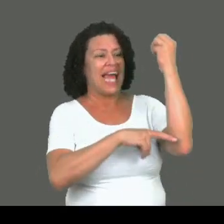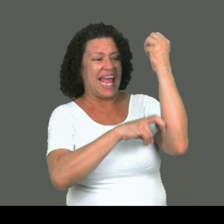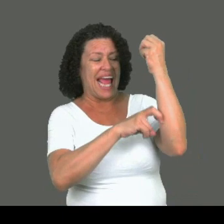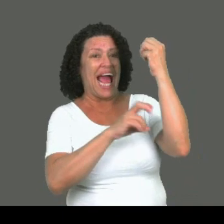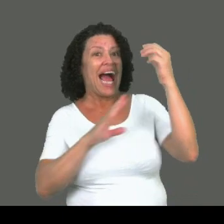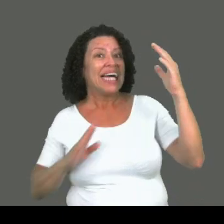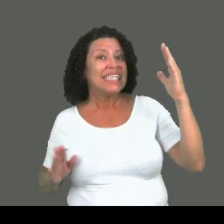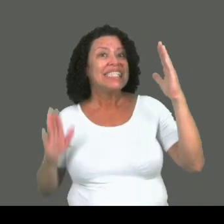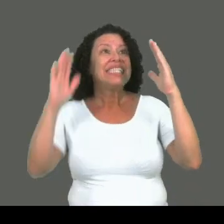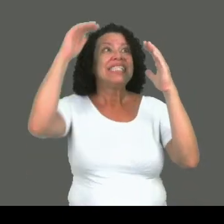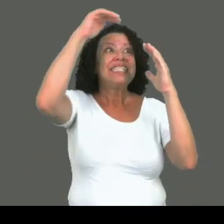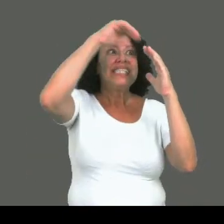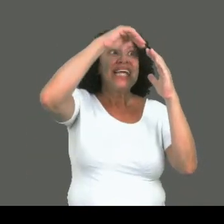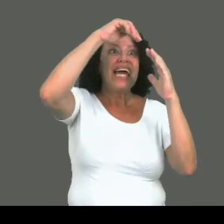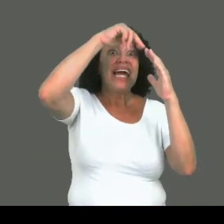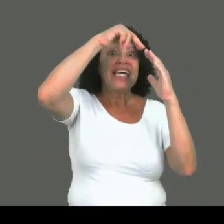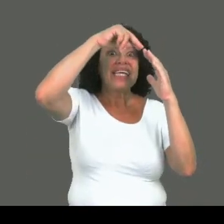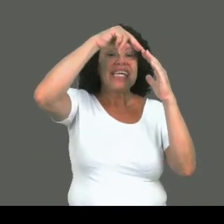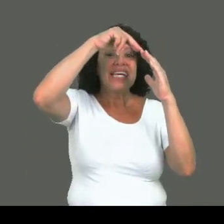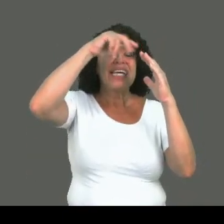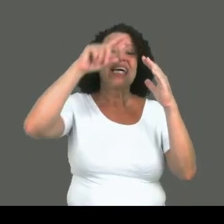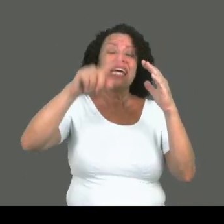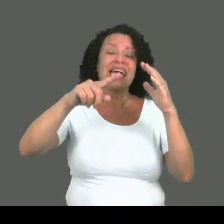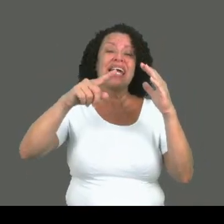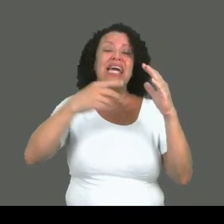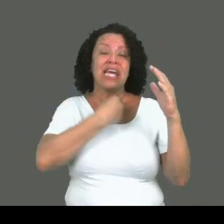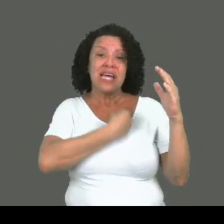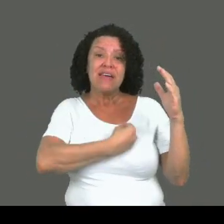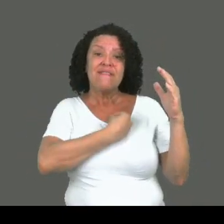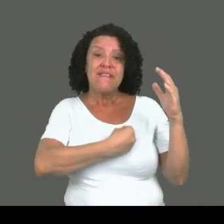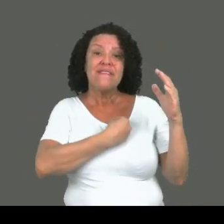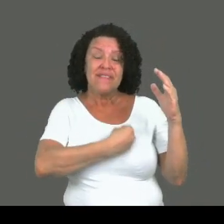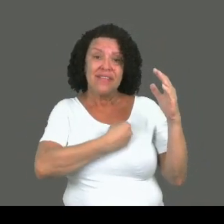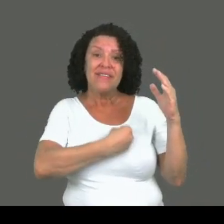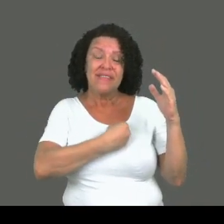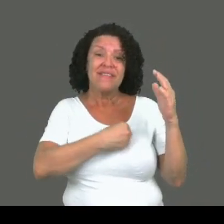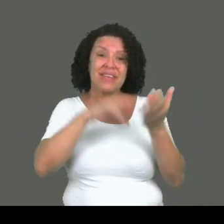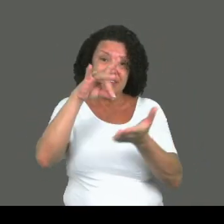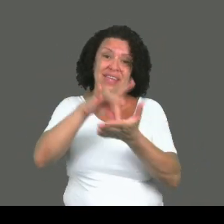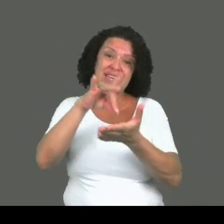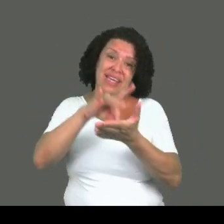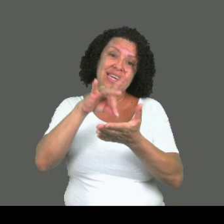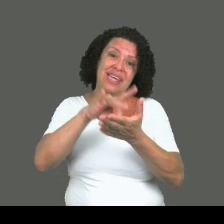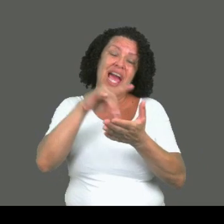da montanha, o presente, viver o presente é